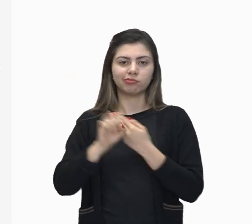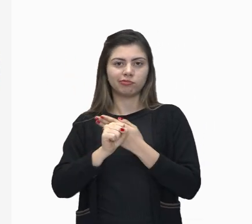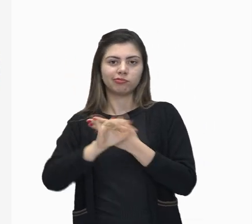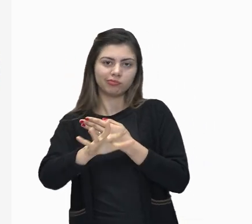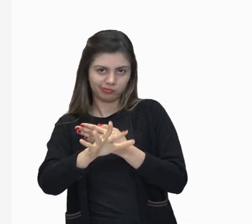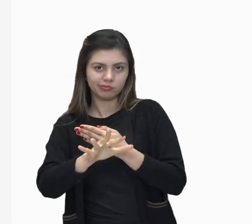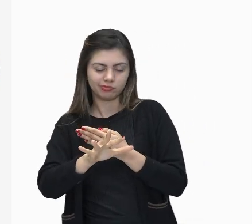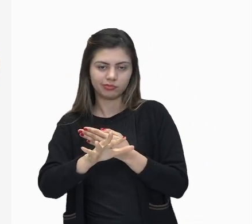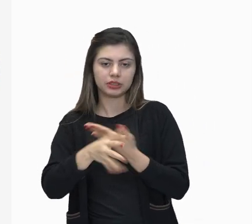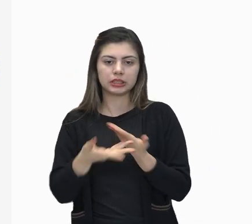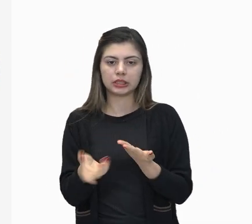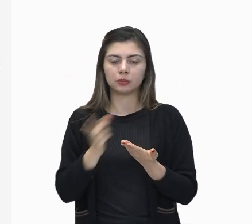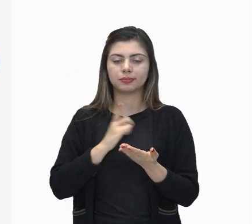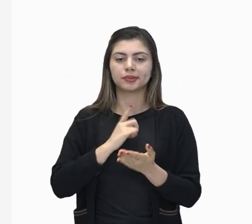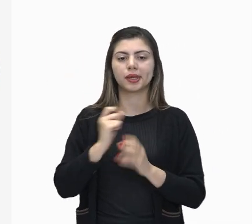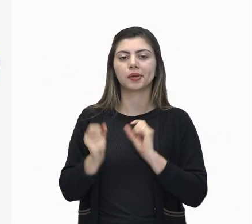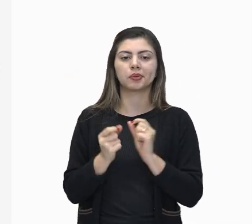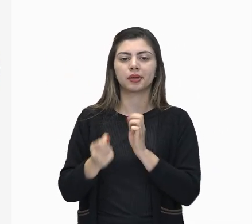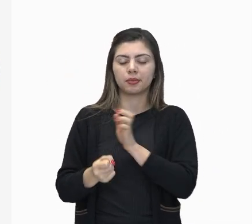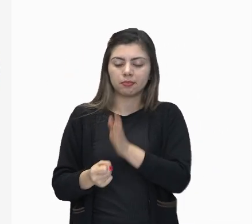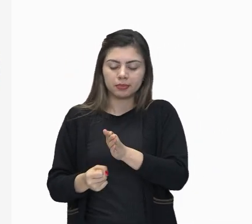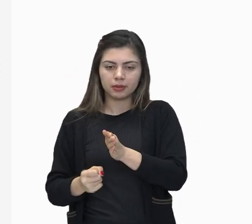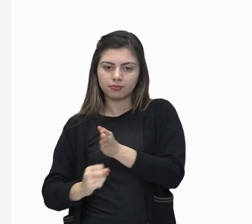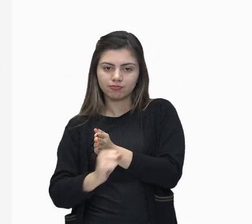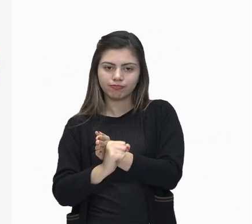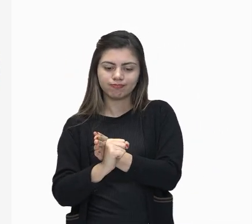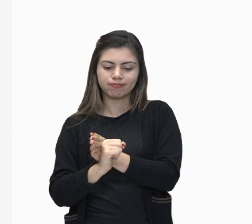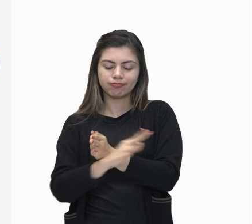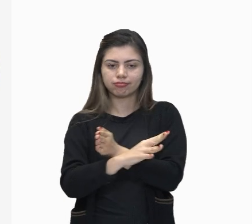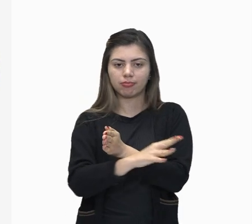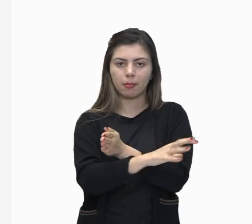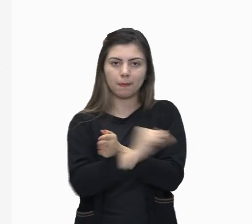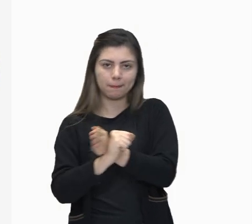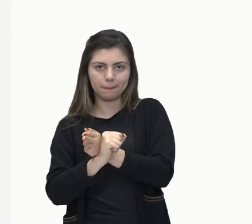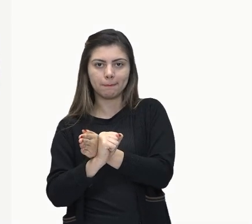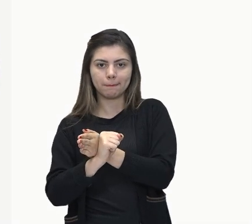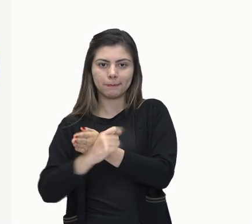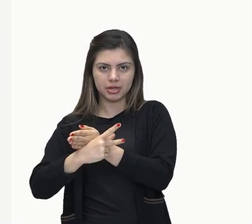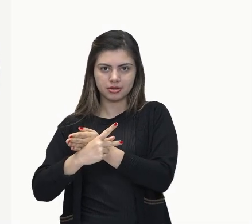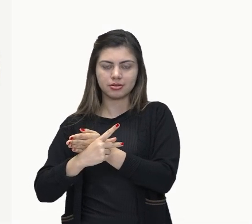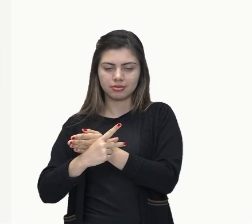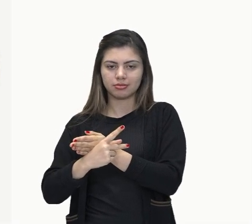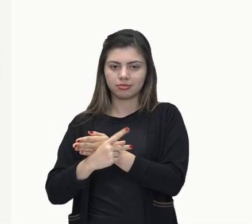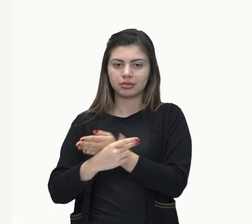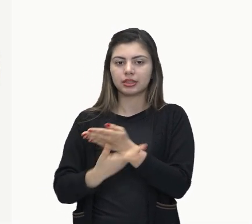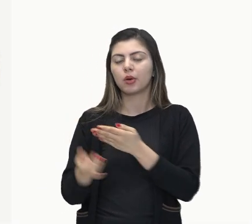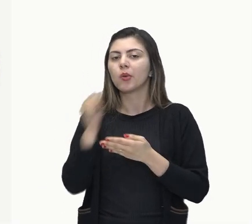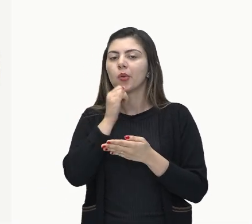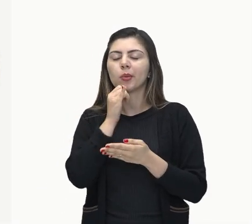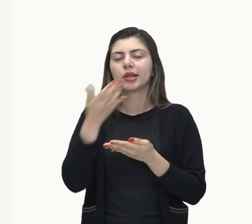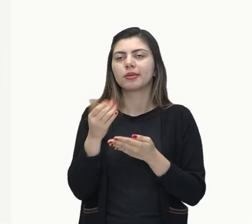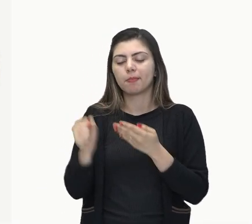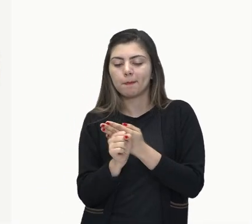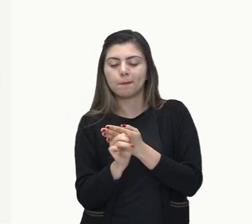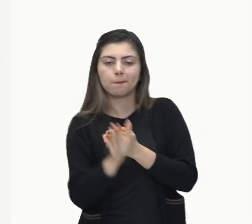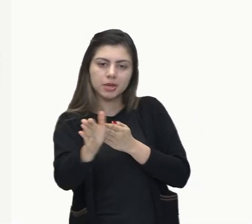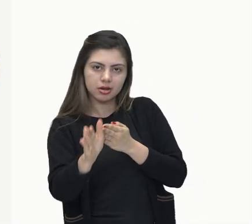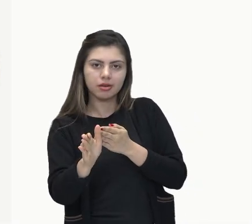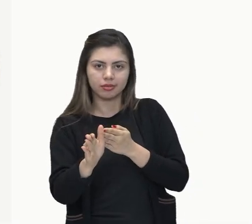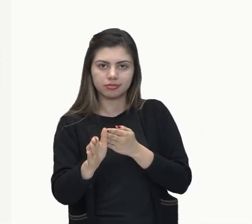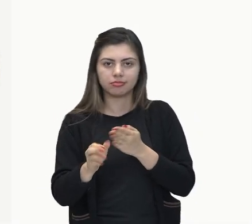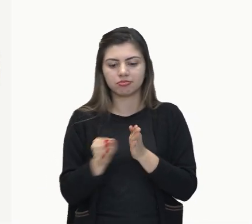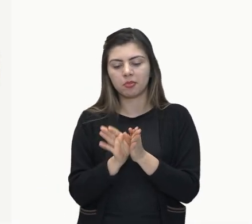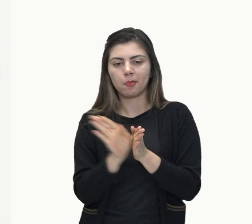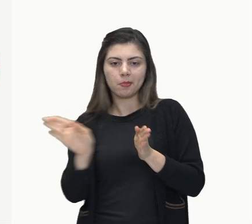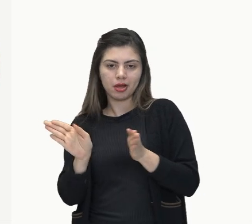é incidida aí num polarizador, aí esse polarizador ele vai desviar. Ele vai